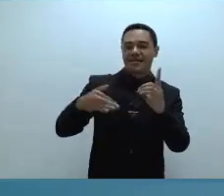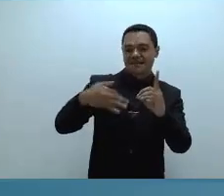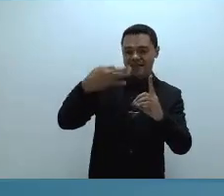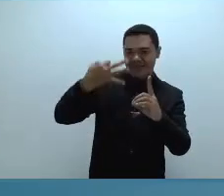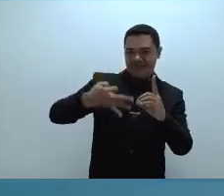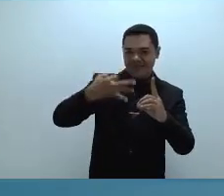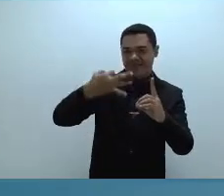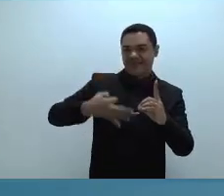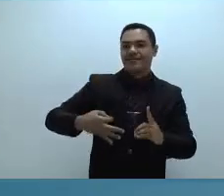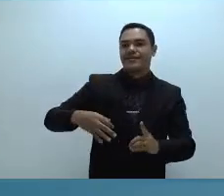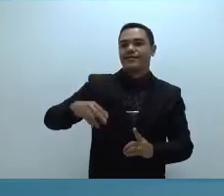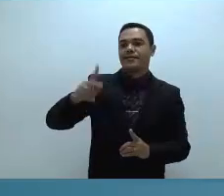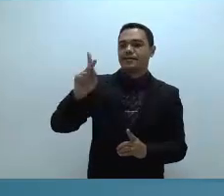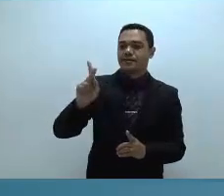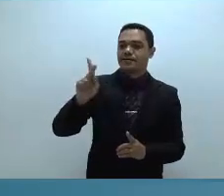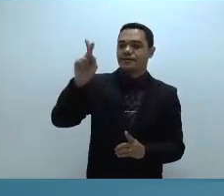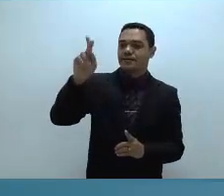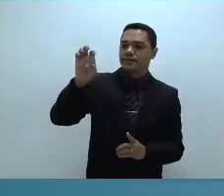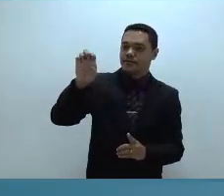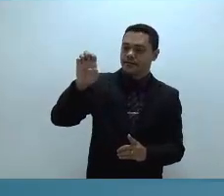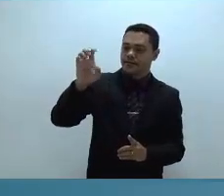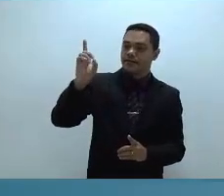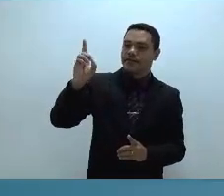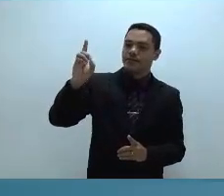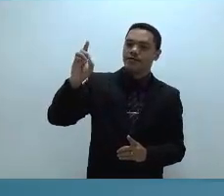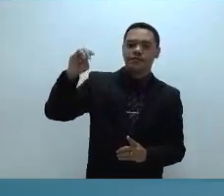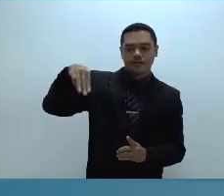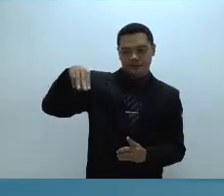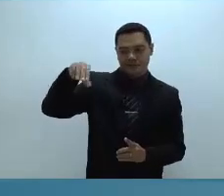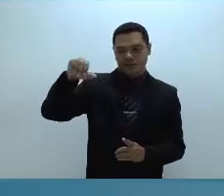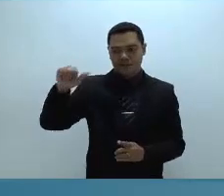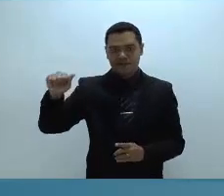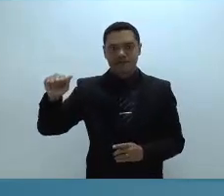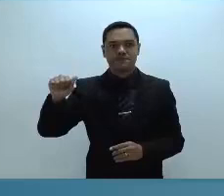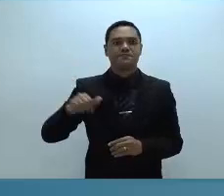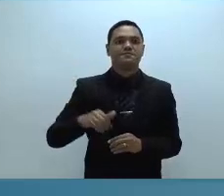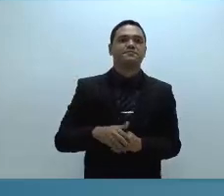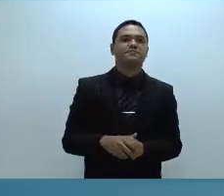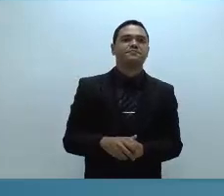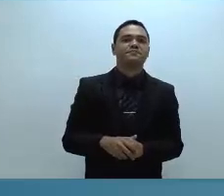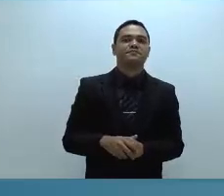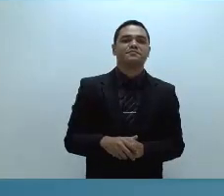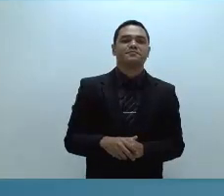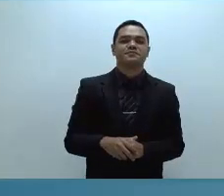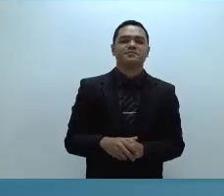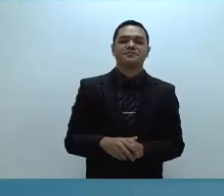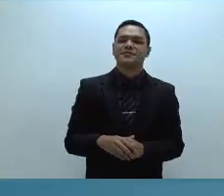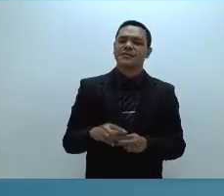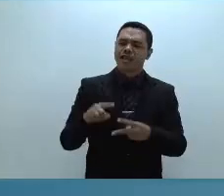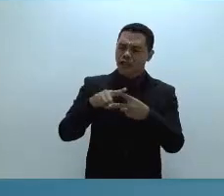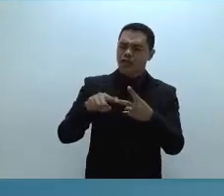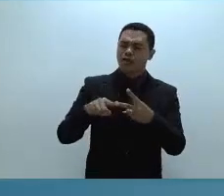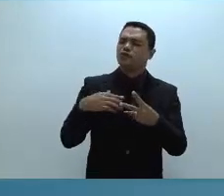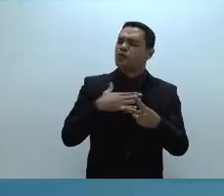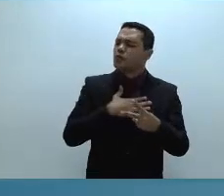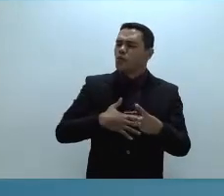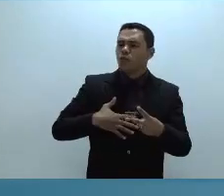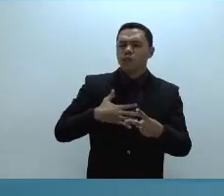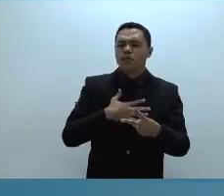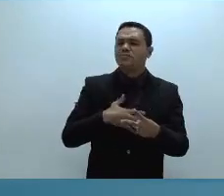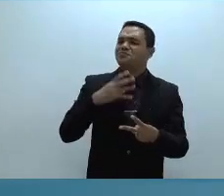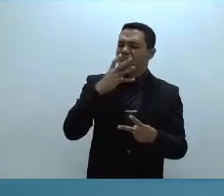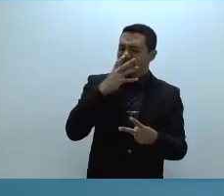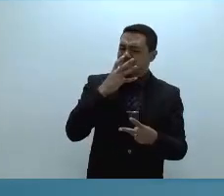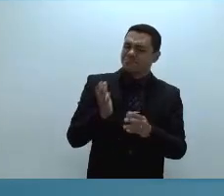área criminal e a doutora Filomena na área civil. Tenho pelas duas um apreço muito grande e, embora não